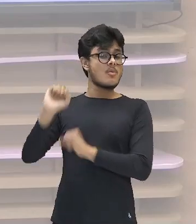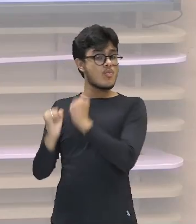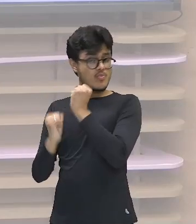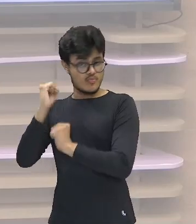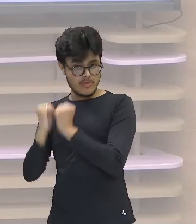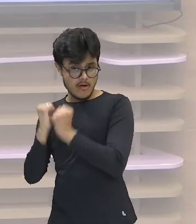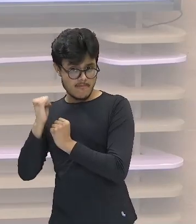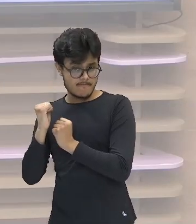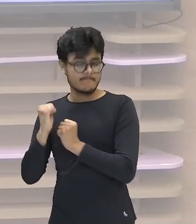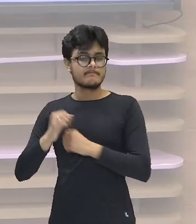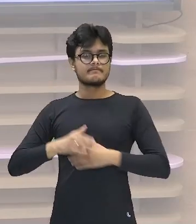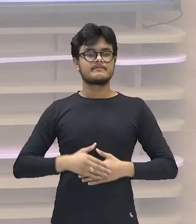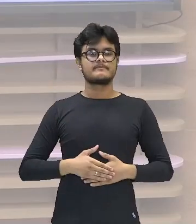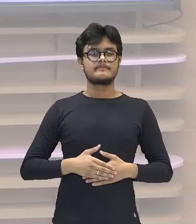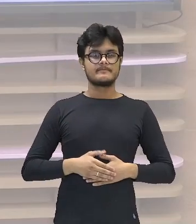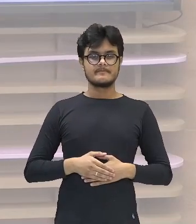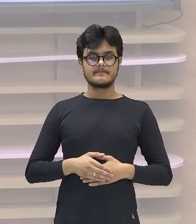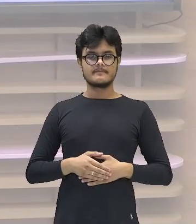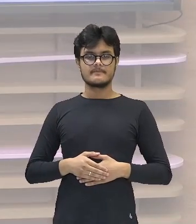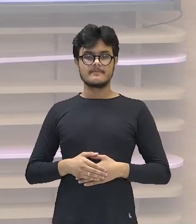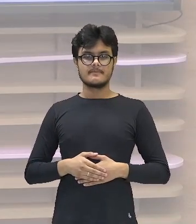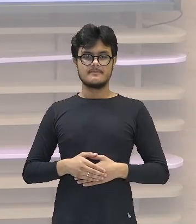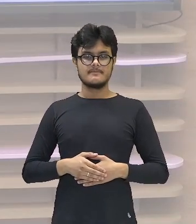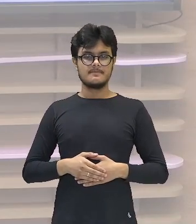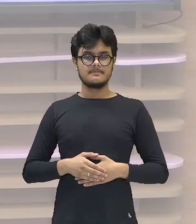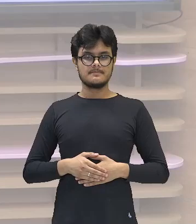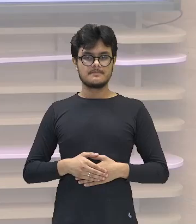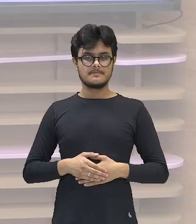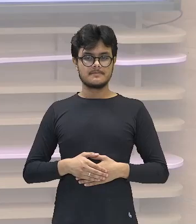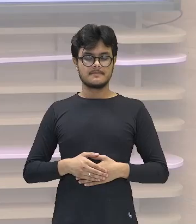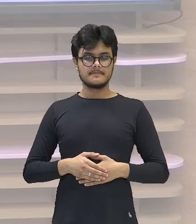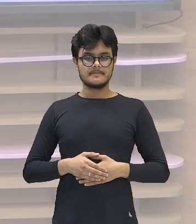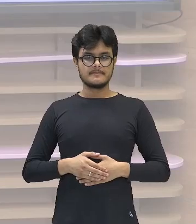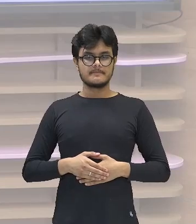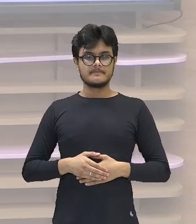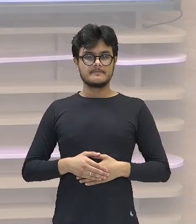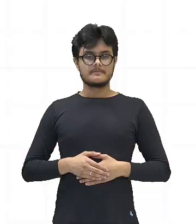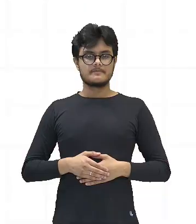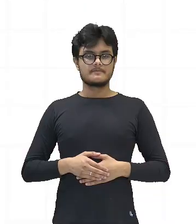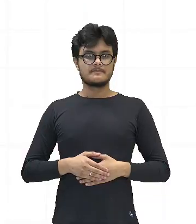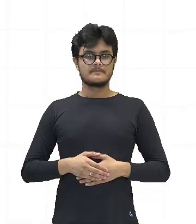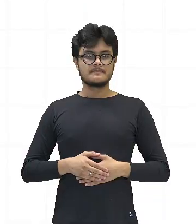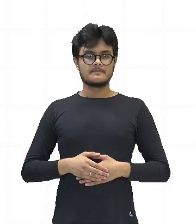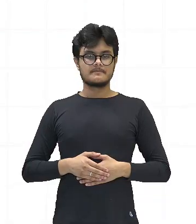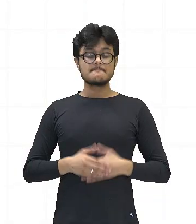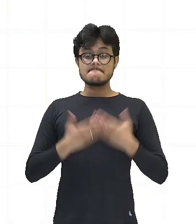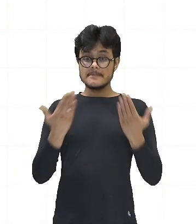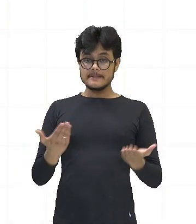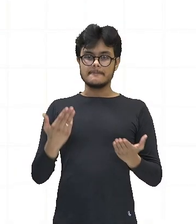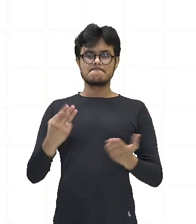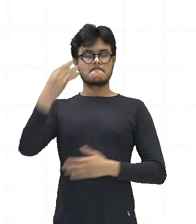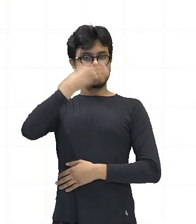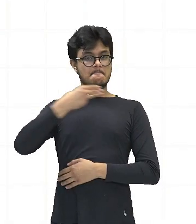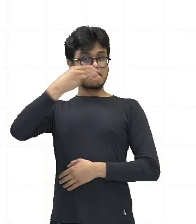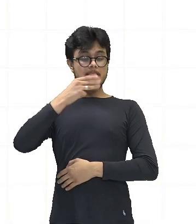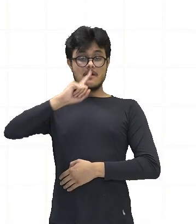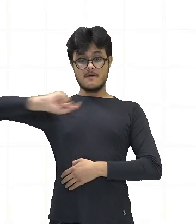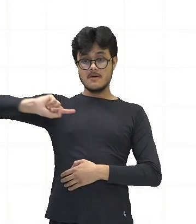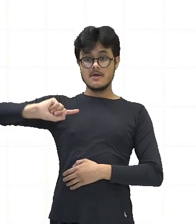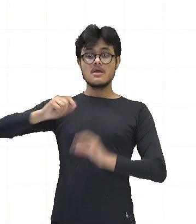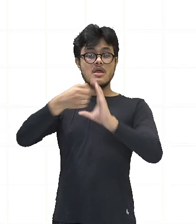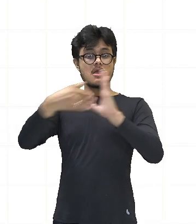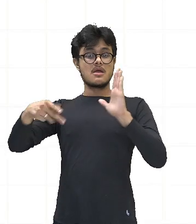Onde essa matéria-prima ela vai ser transformada. E nós temos que a produção da cana-de-açúcar ela era caracterizada